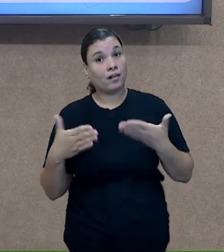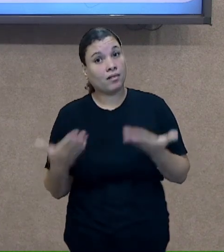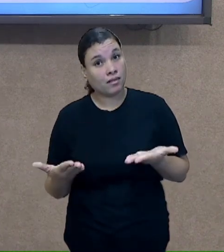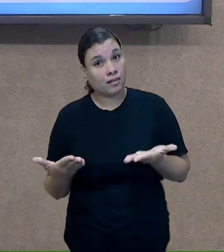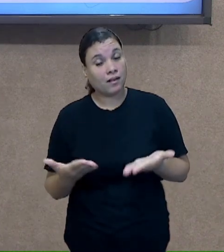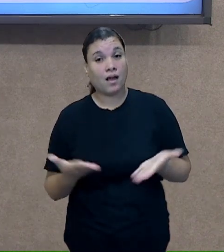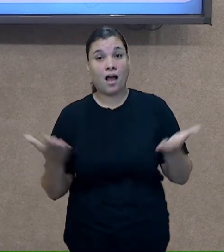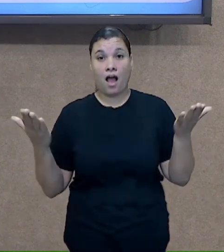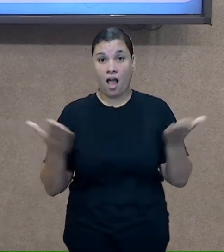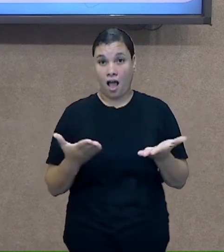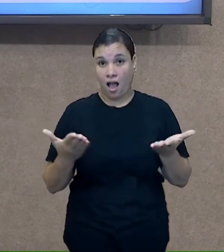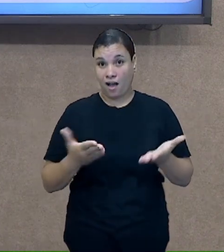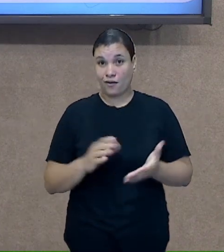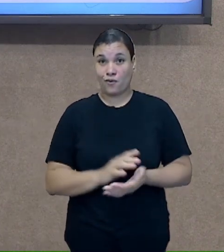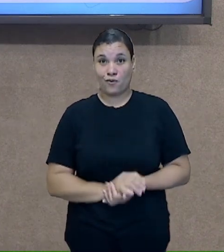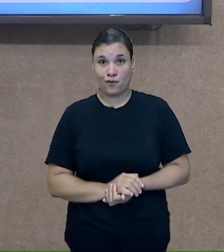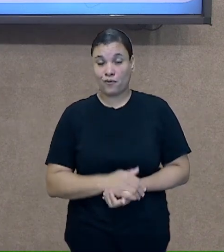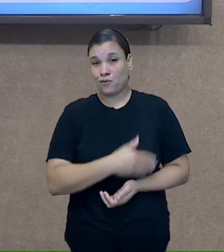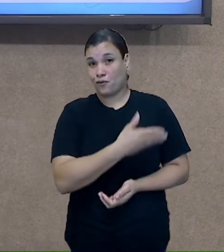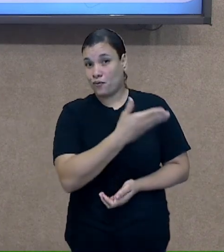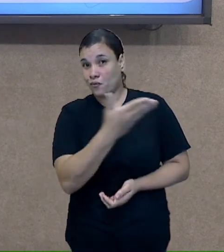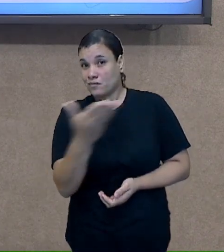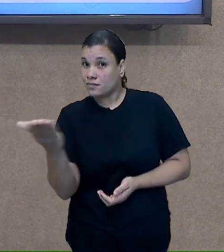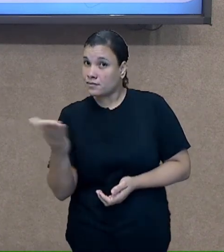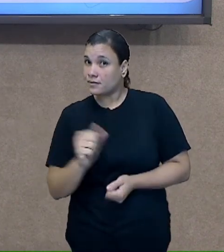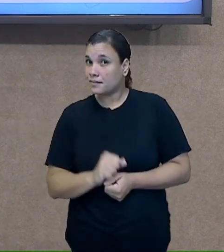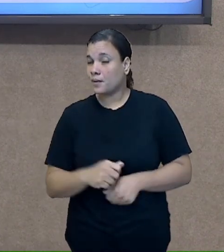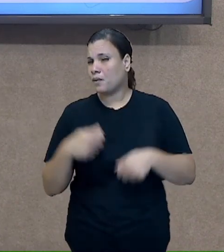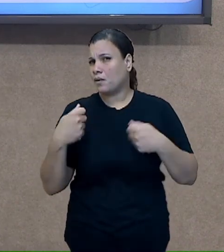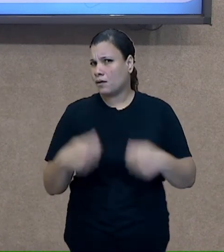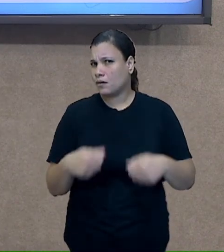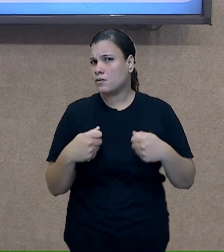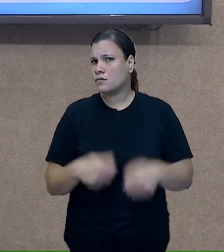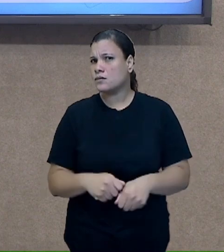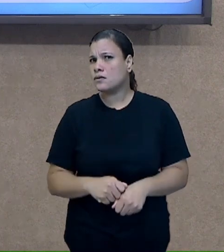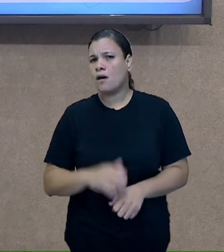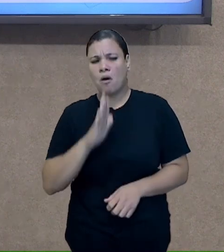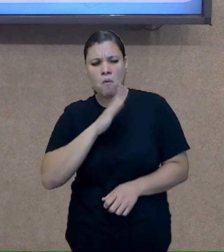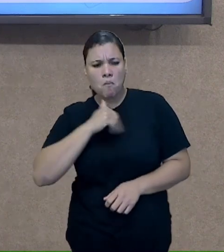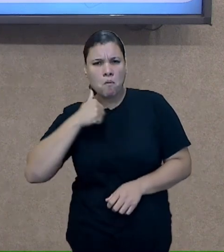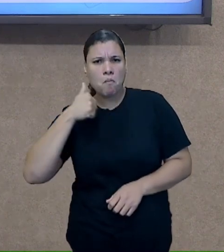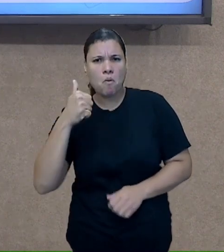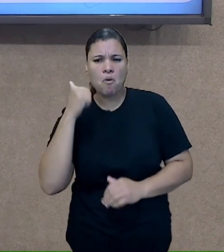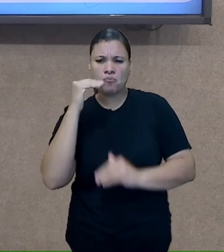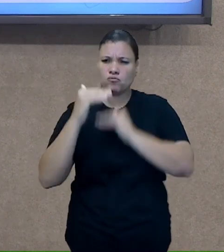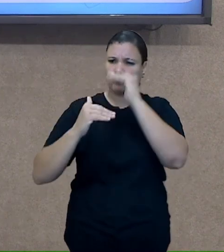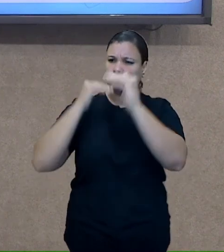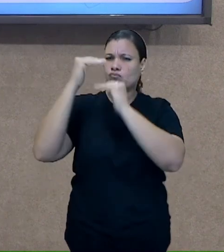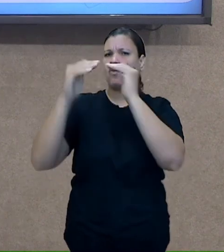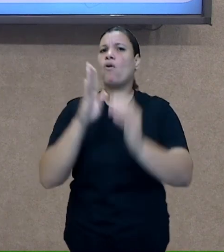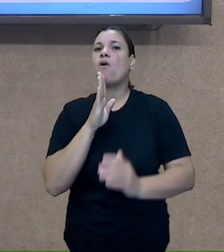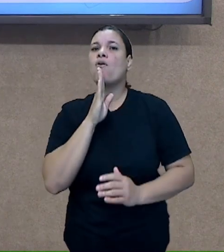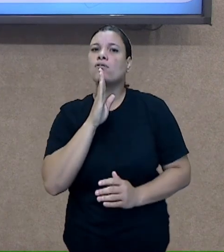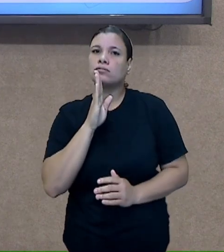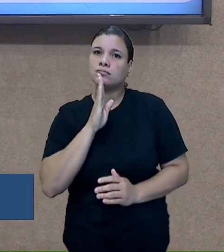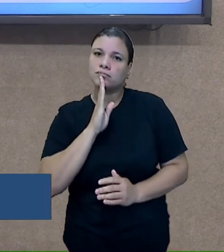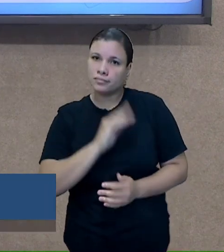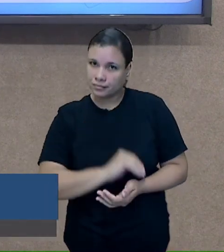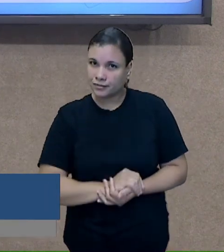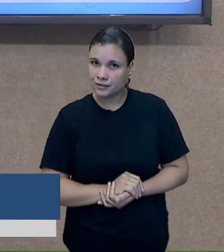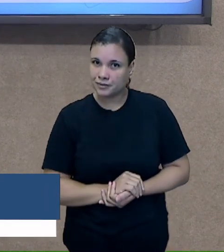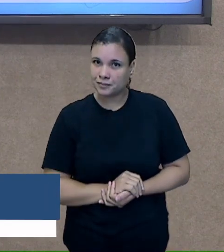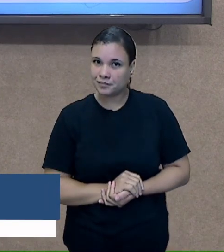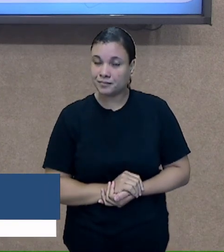então a gente agora é hora de melhorar o nosso conhecimento usando as nossas bibliografias. E